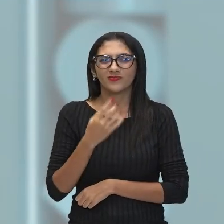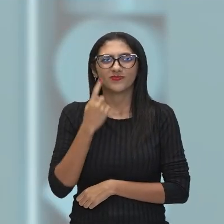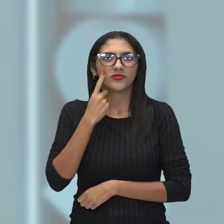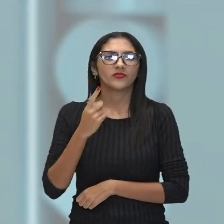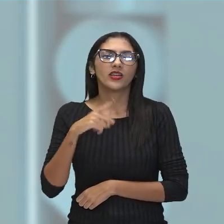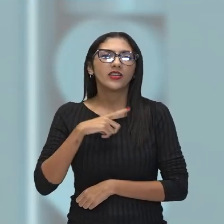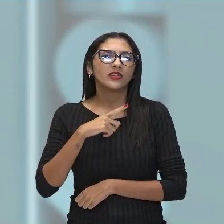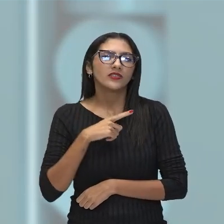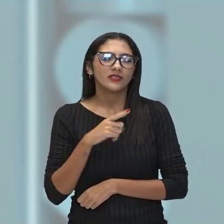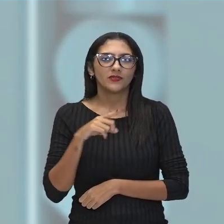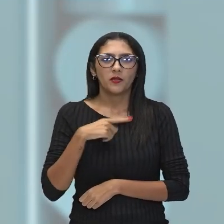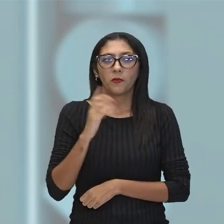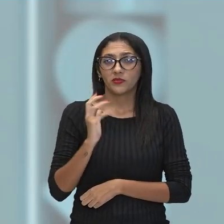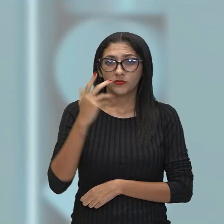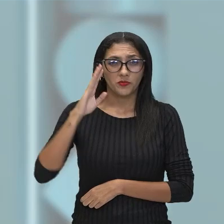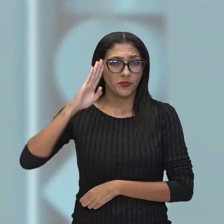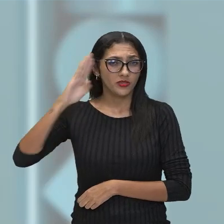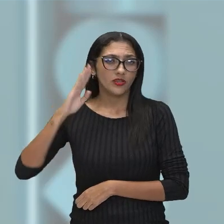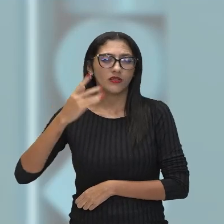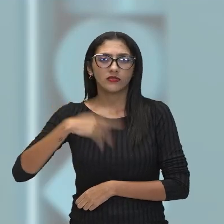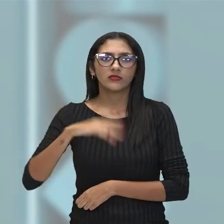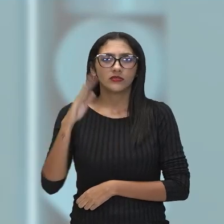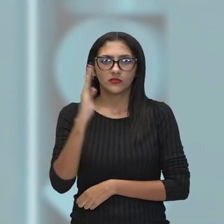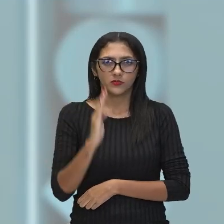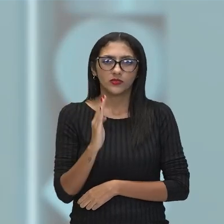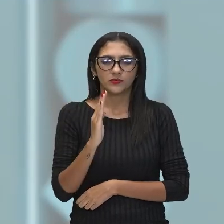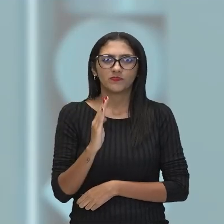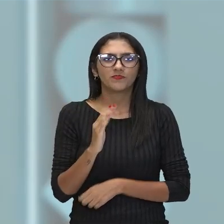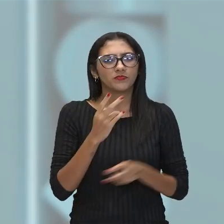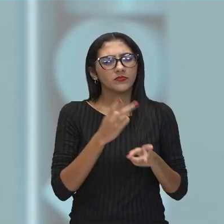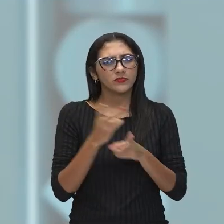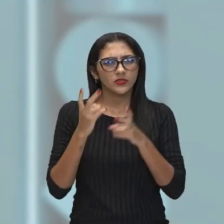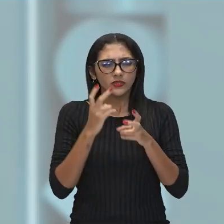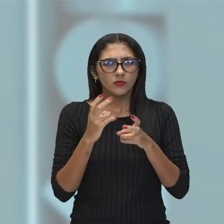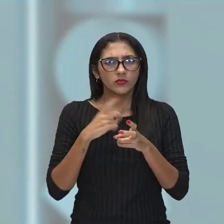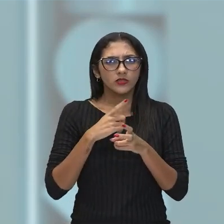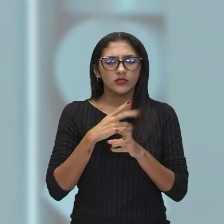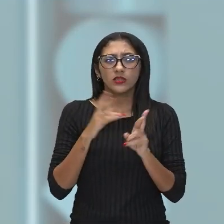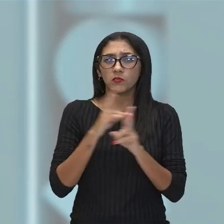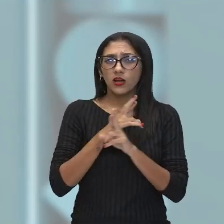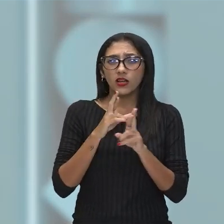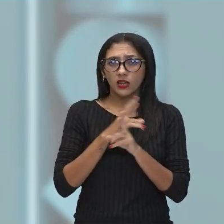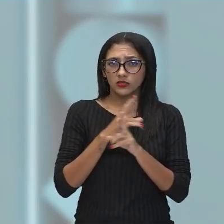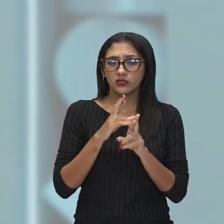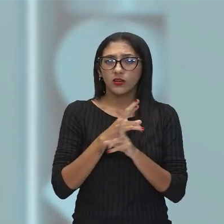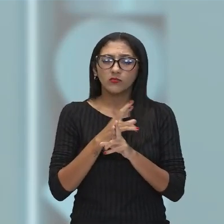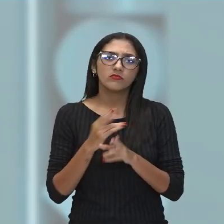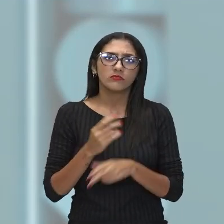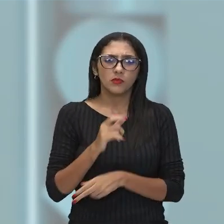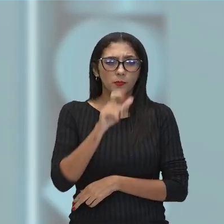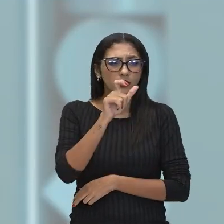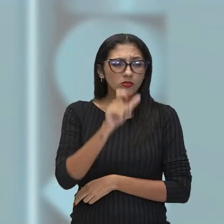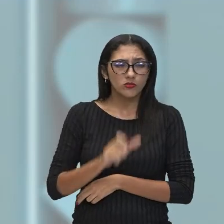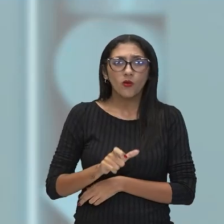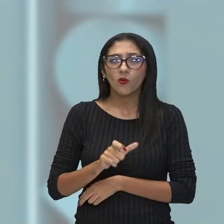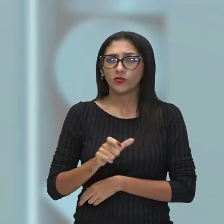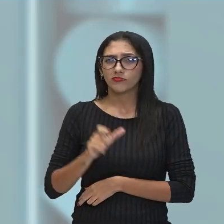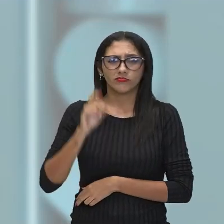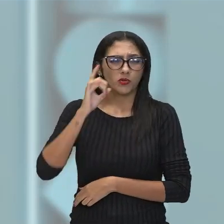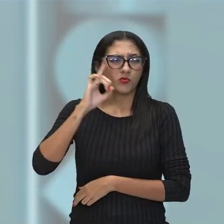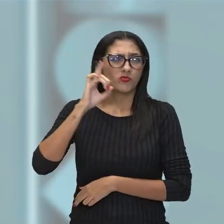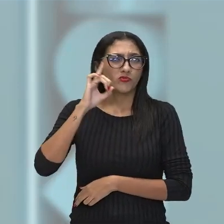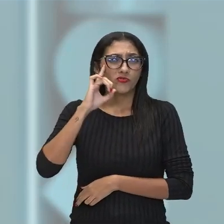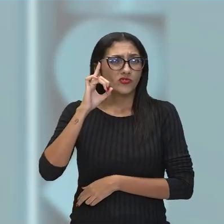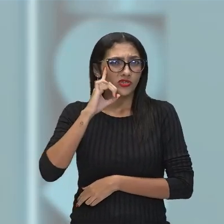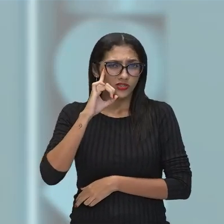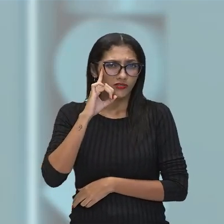golpe militar, e com esse poema nós percebemos um eu lírico, um cidadão comum do dia a dia,